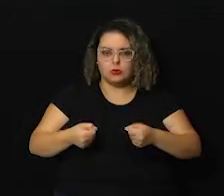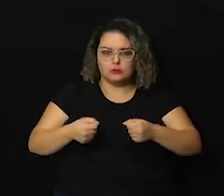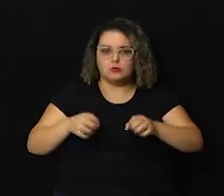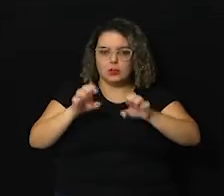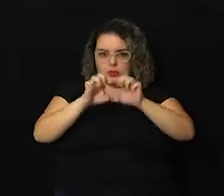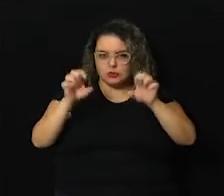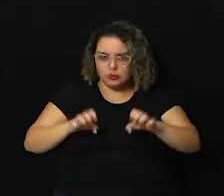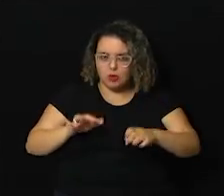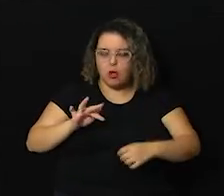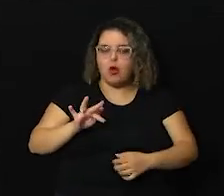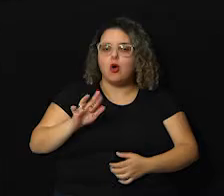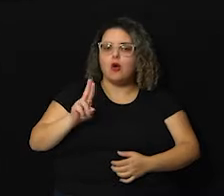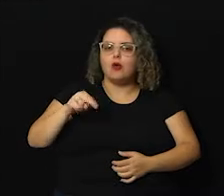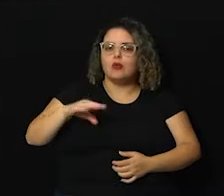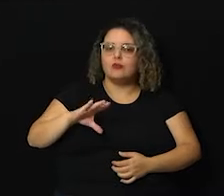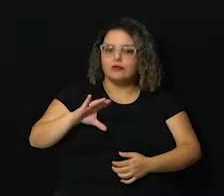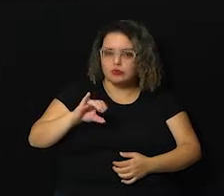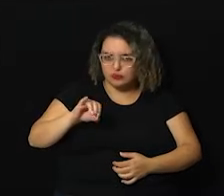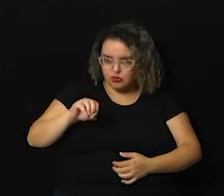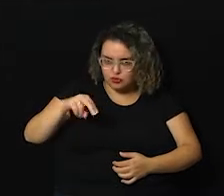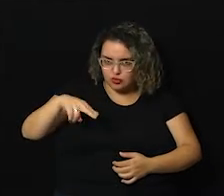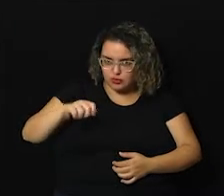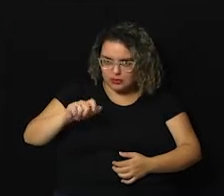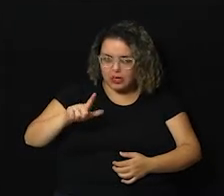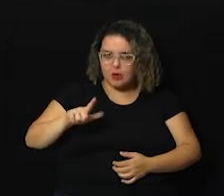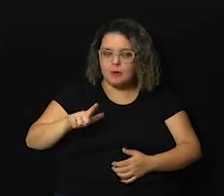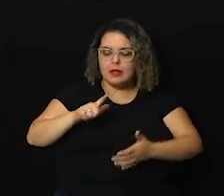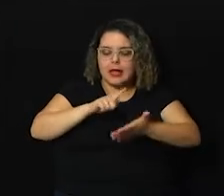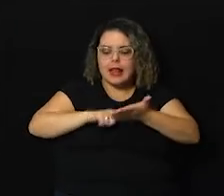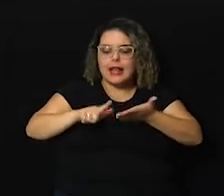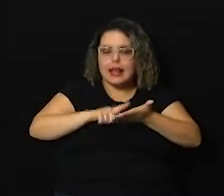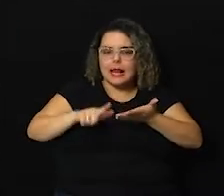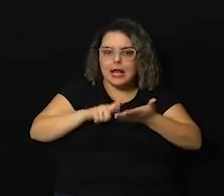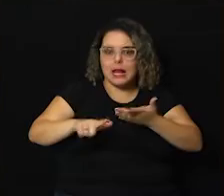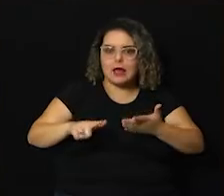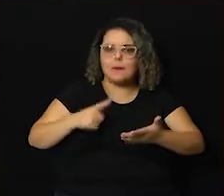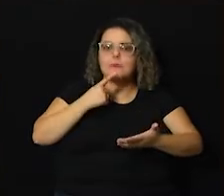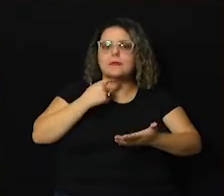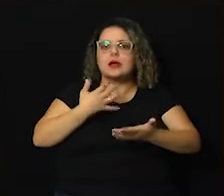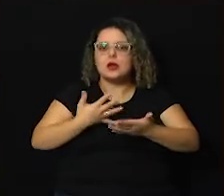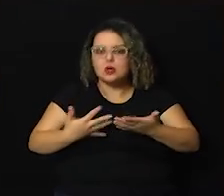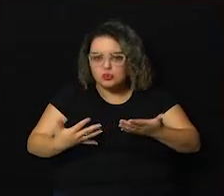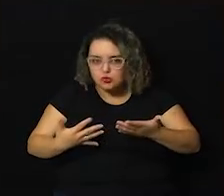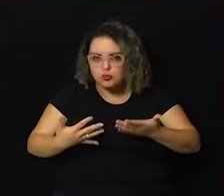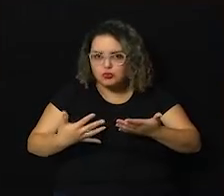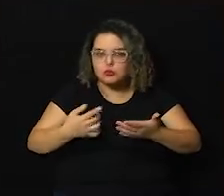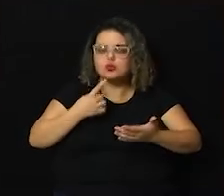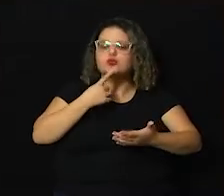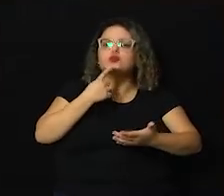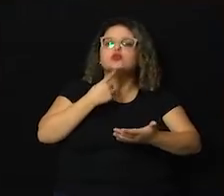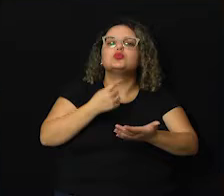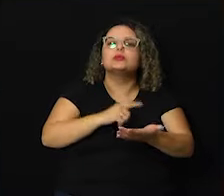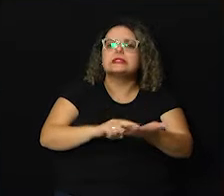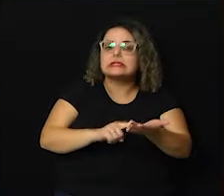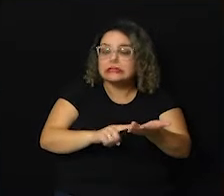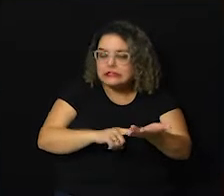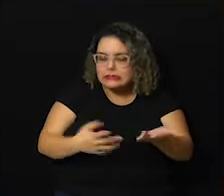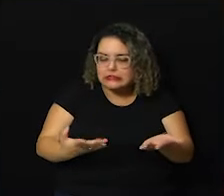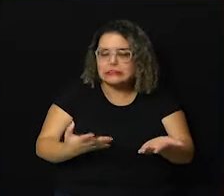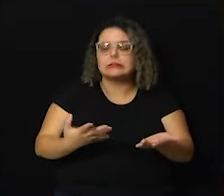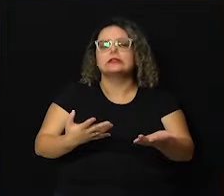estrutura funcional, que é aquela estrutura que serve para filtrar o sangue, filtrar o plasma e fazer a urina e